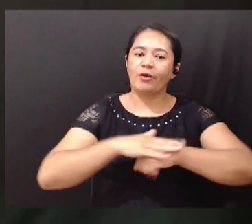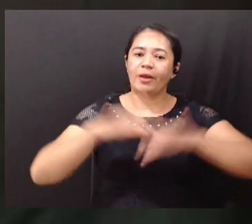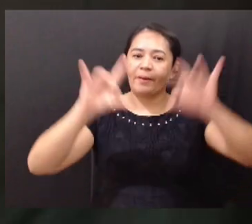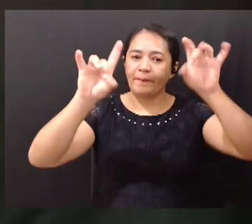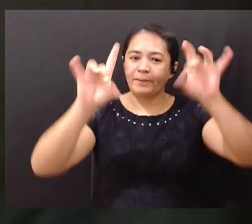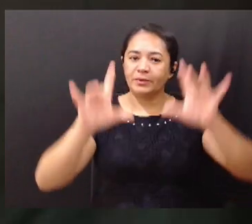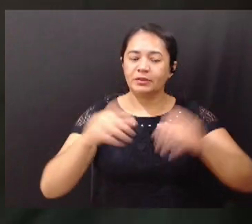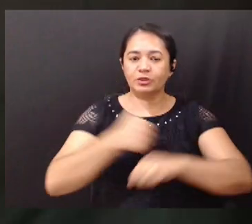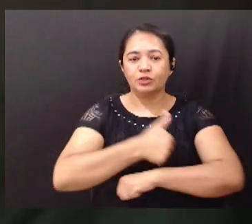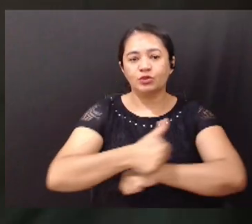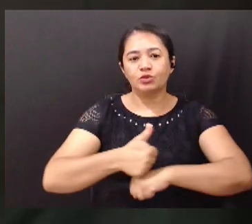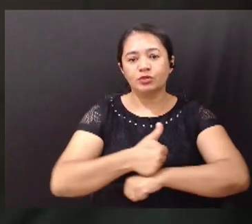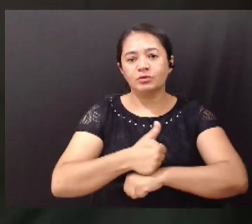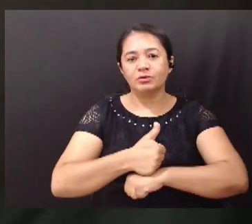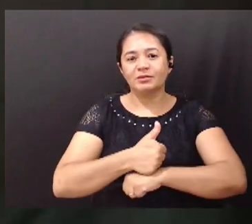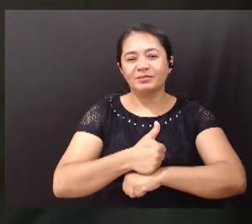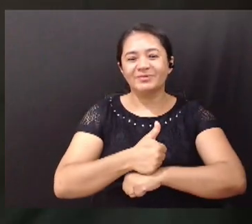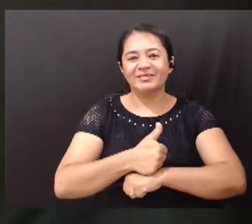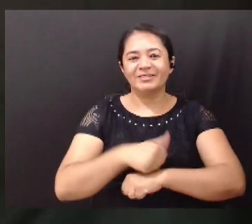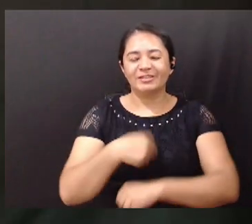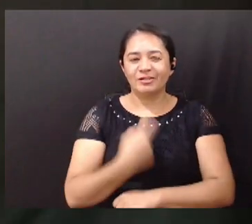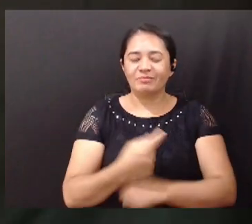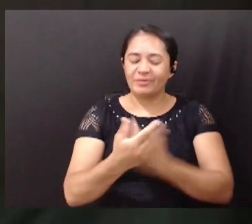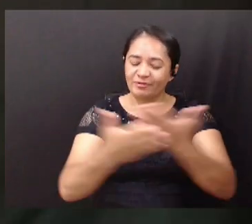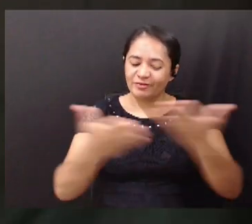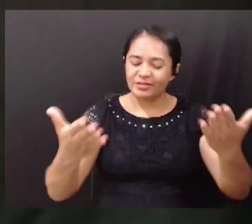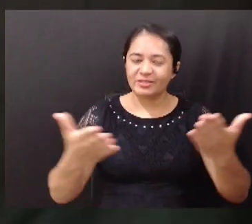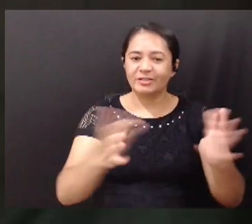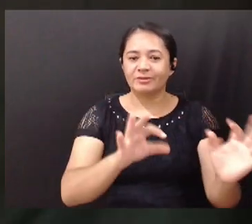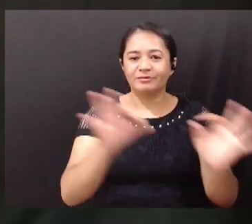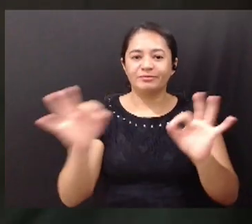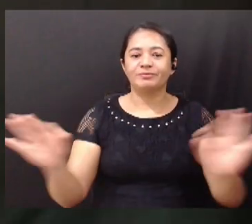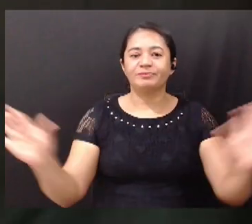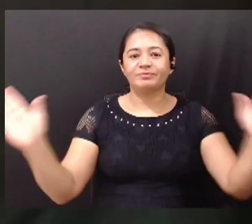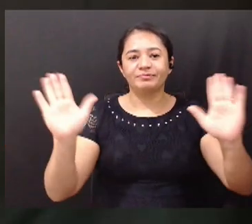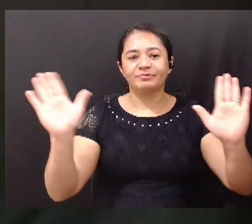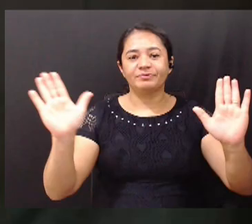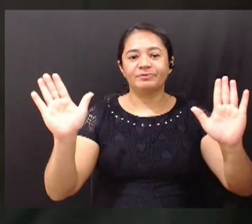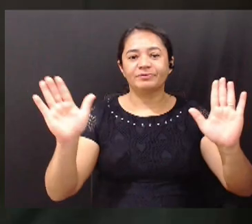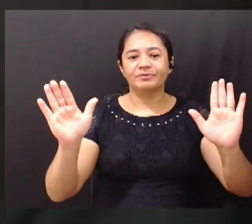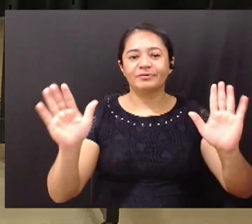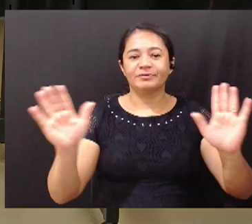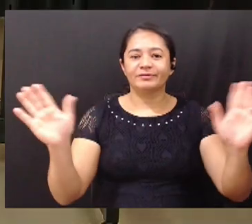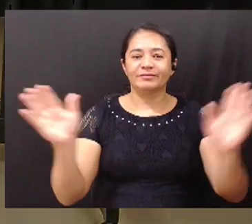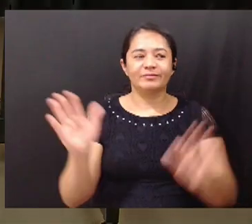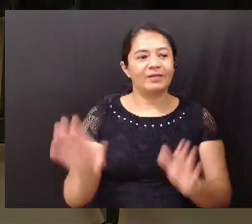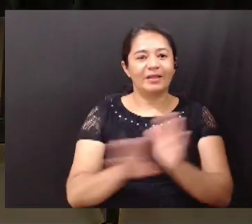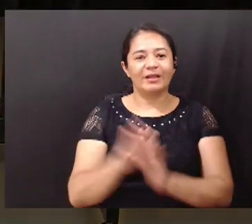Grupo Mais, para você que está aí do outro lado. Valeu, fique bem e até amanhã. Tchau, tchau.